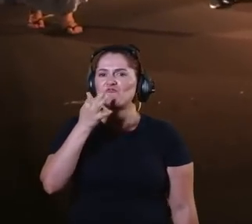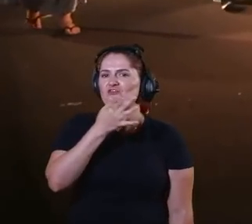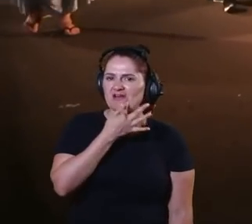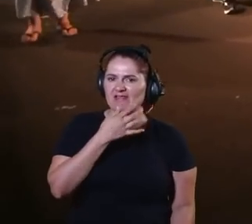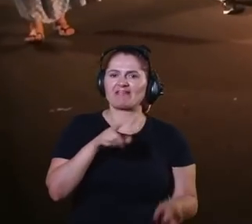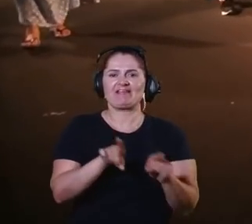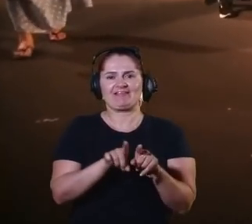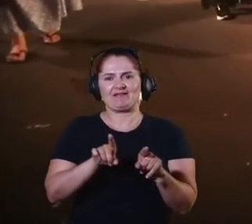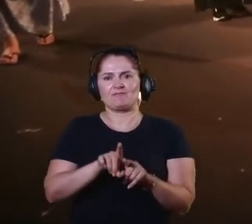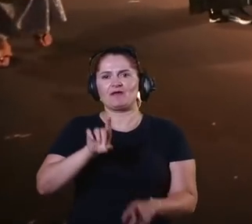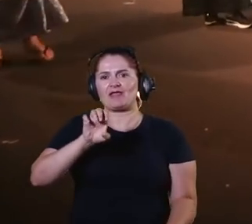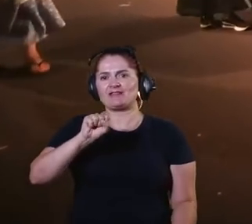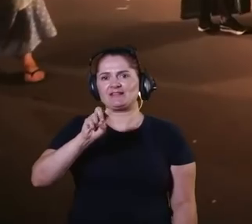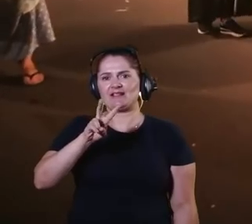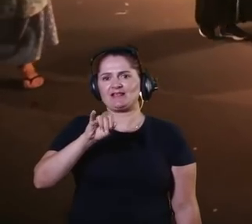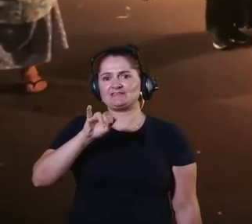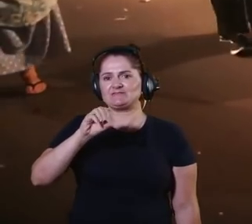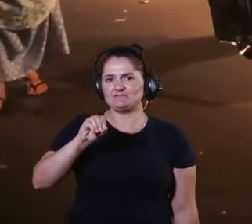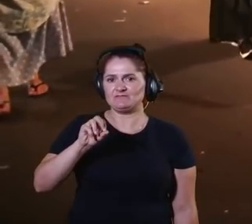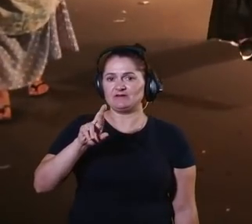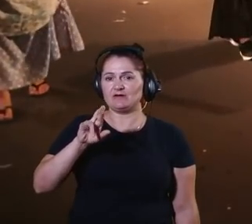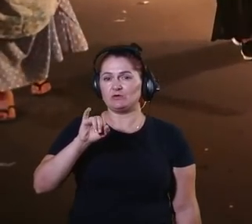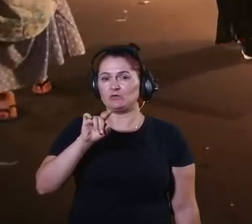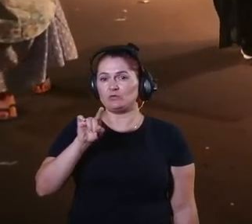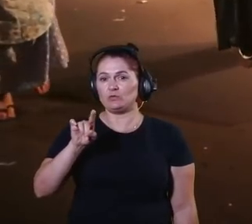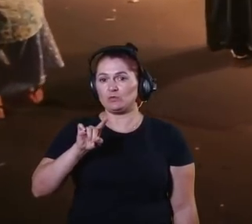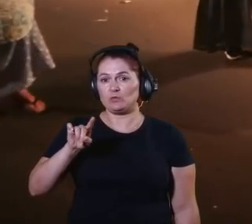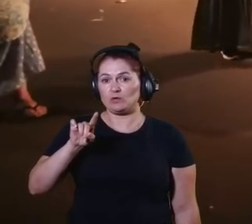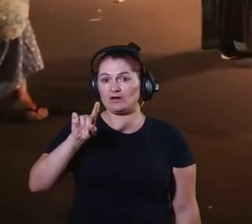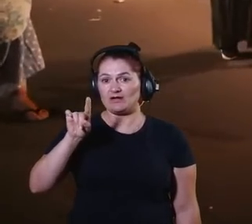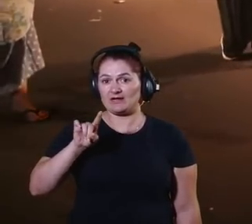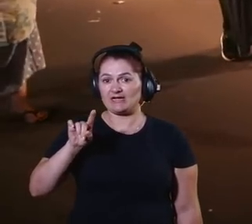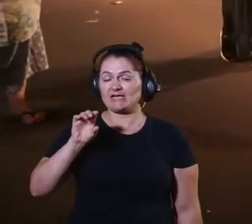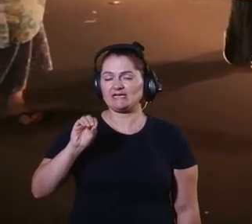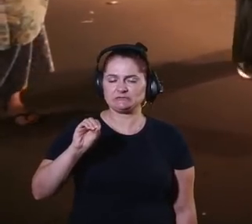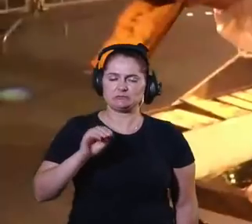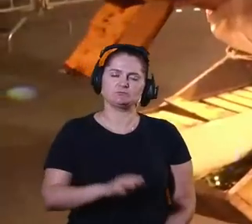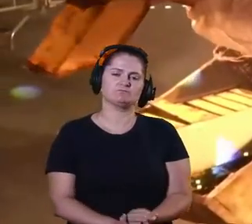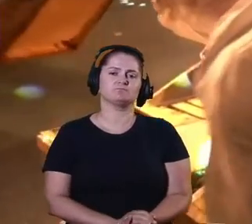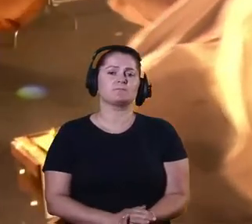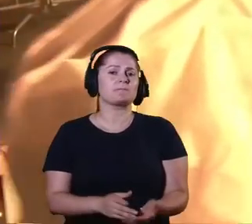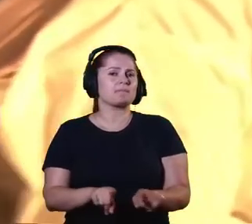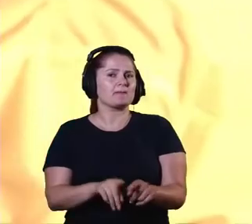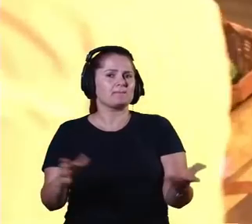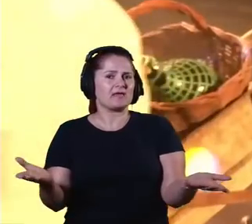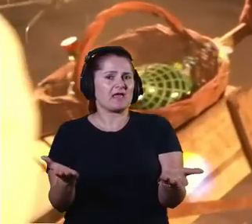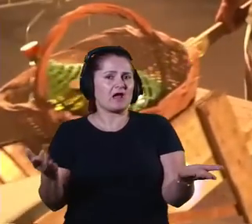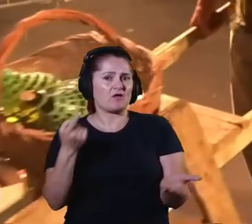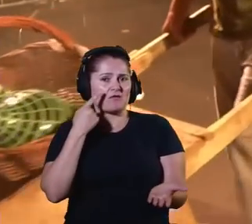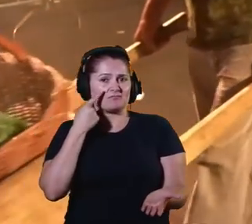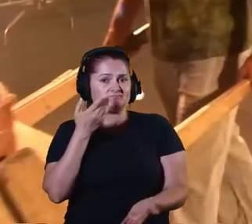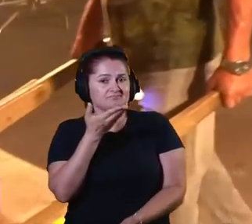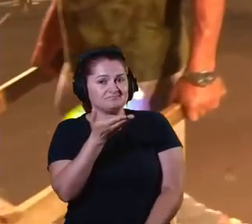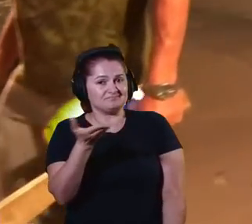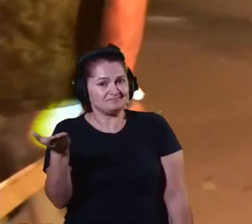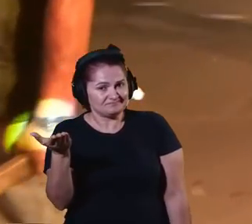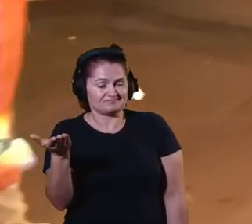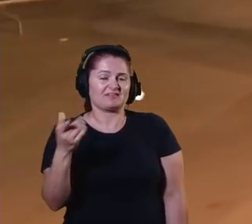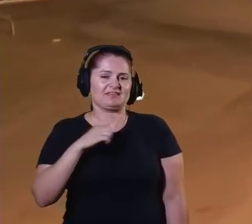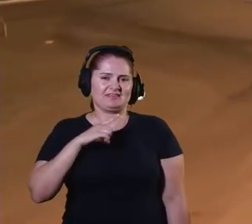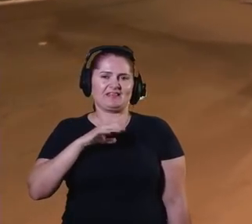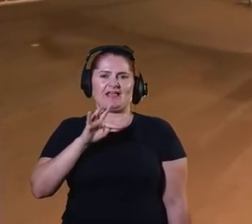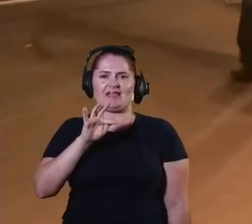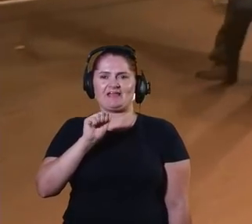né? E agora a gente chega nessa parte aqui, Thales, e também os nossos telespectadores, trazendo Fazenda